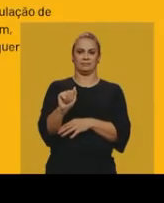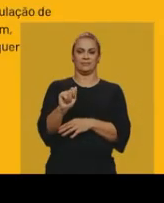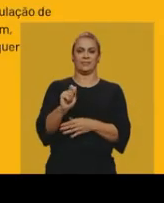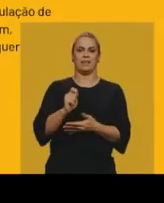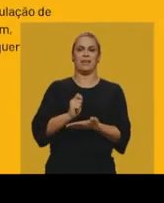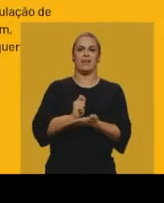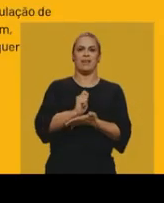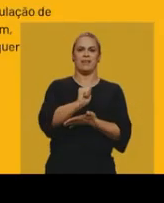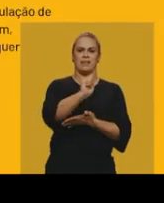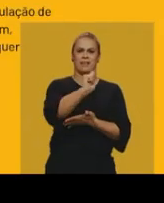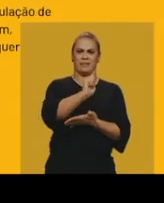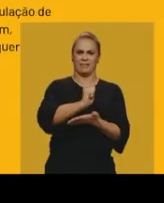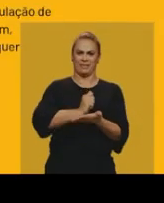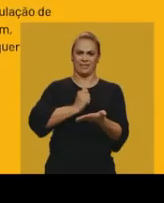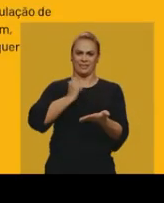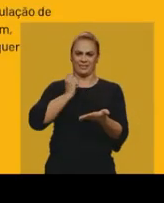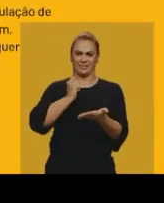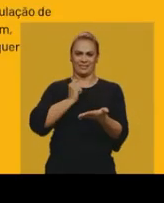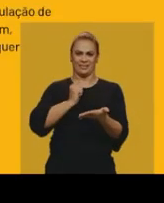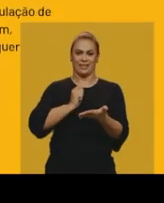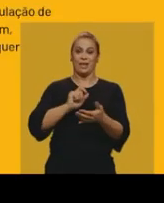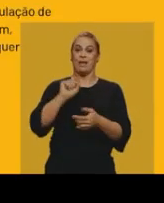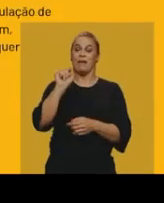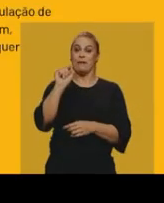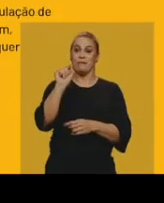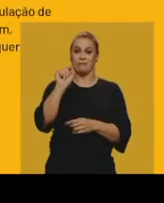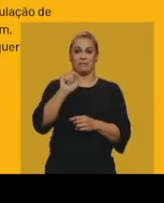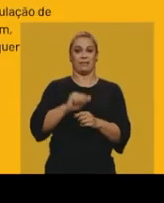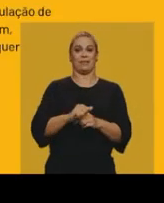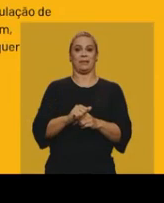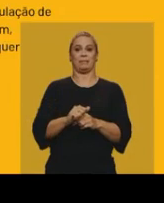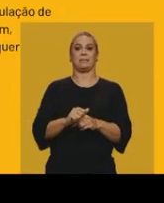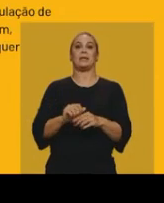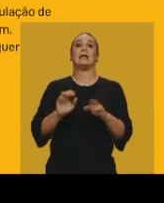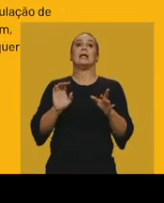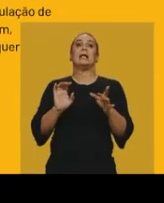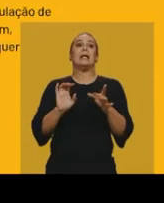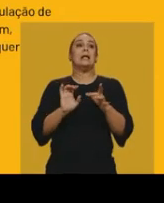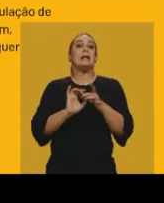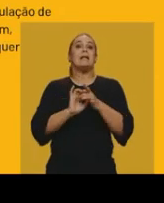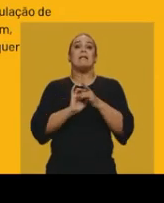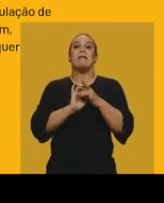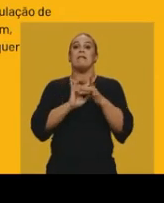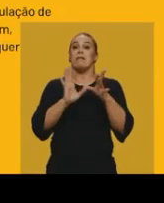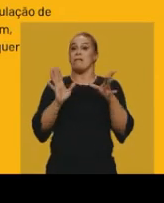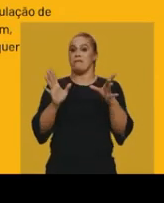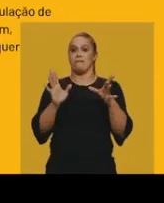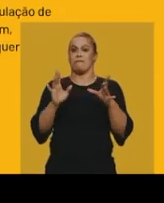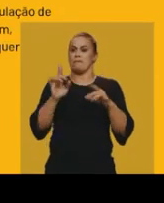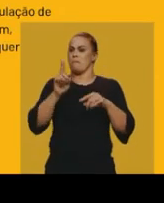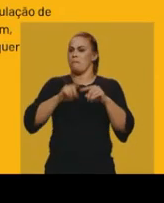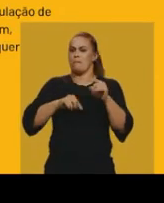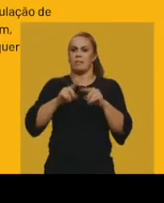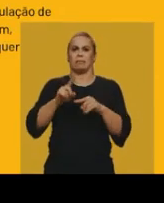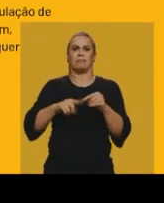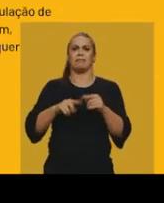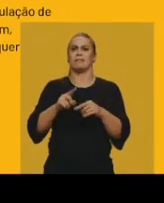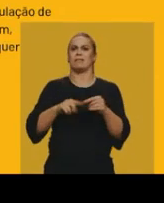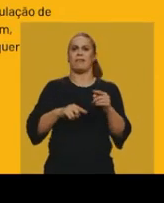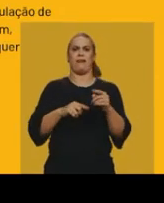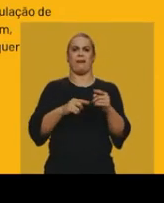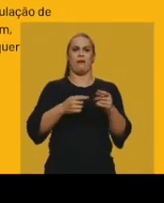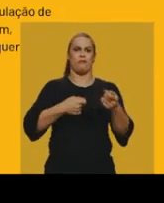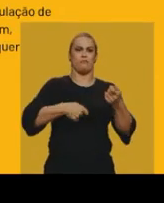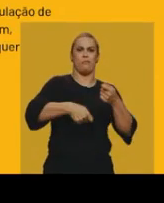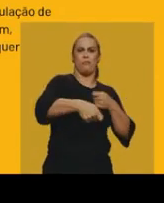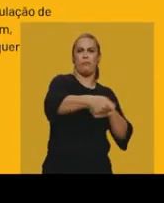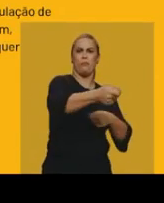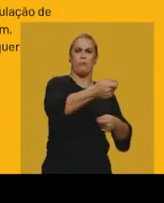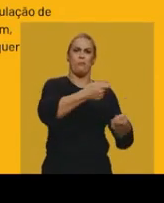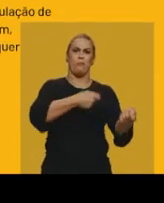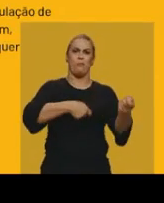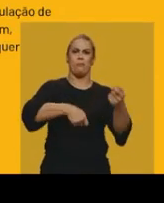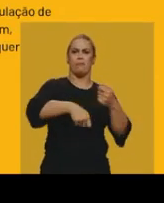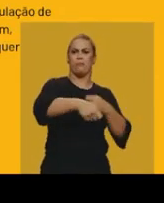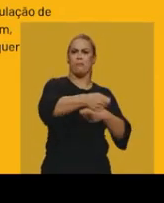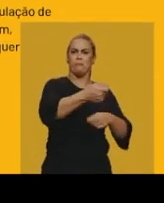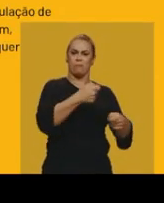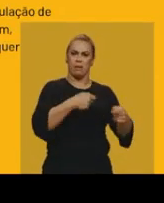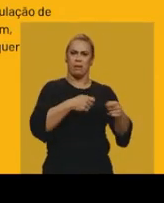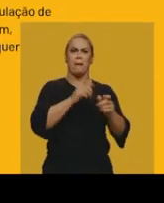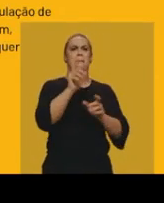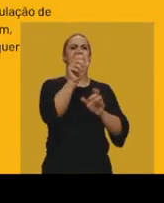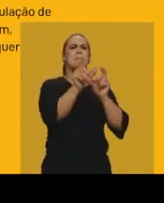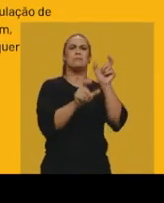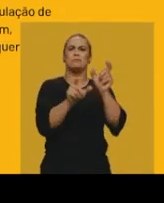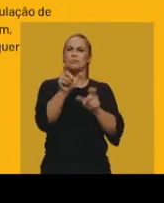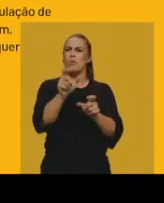Além de liberar bens, serviços e até a circulação de pessoas, cria-se uma tarifa externa comum. Então, o que